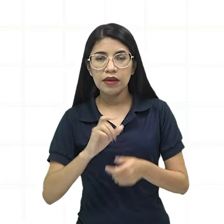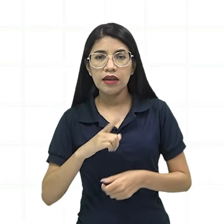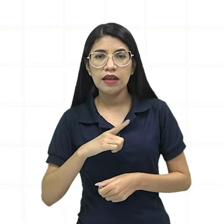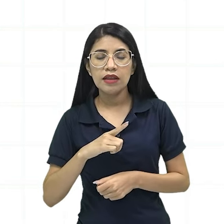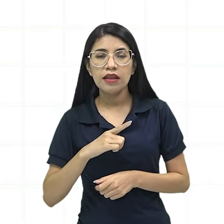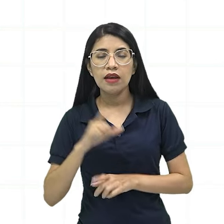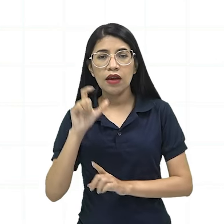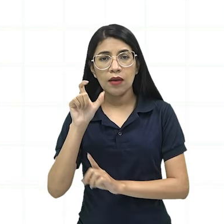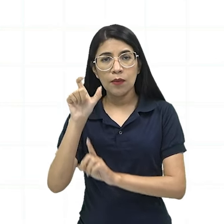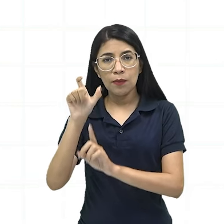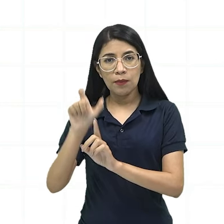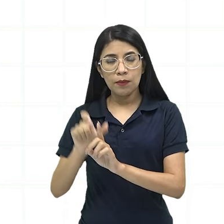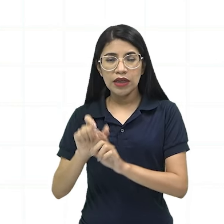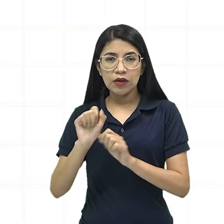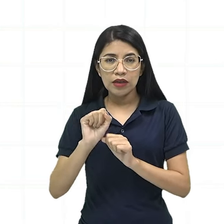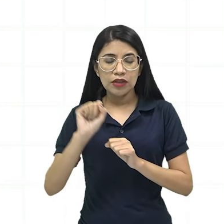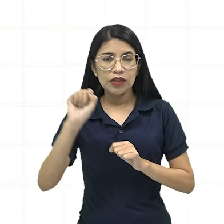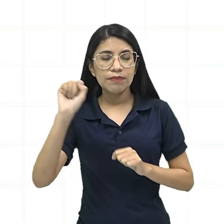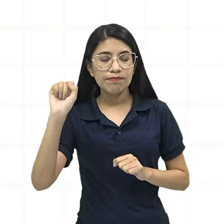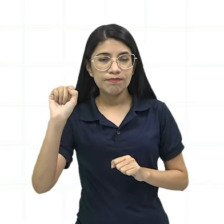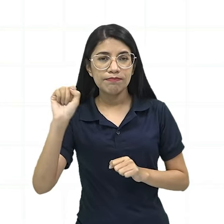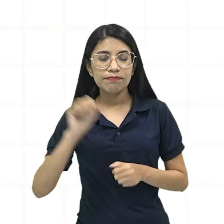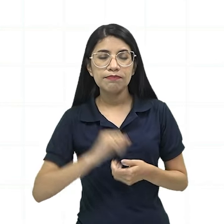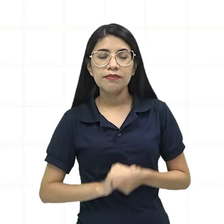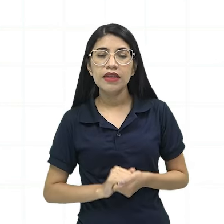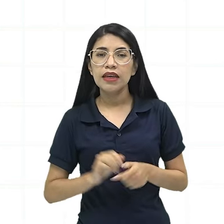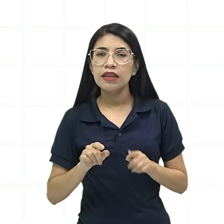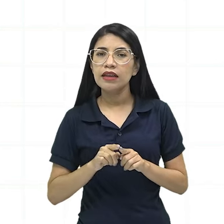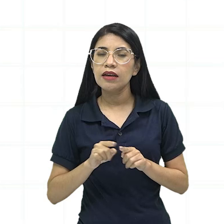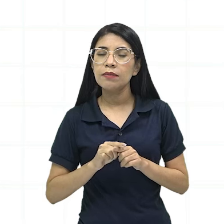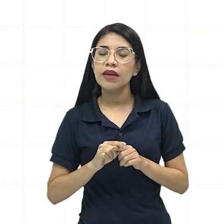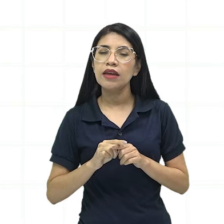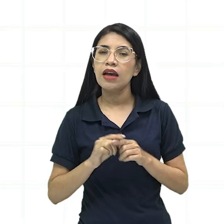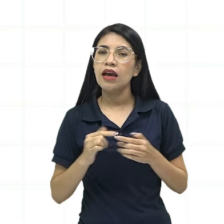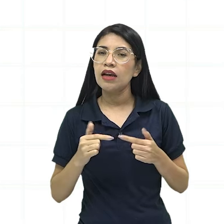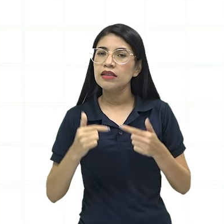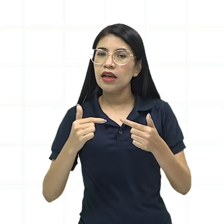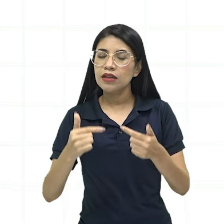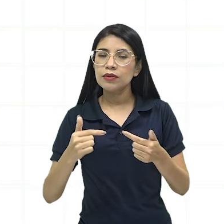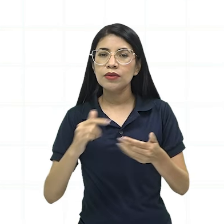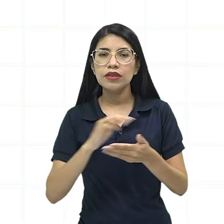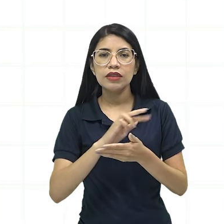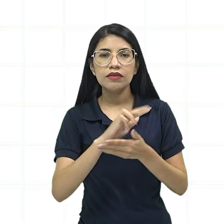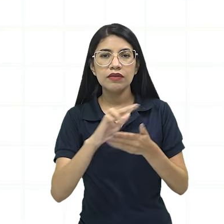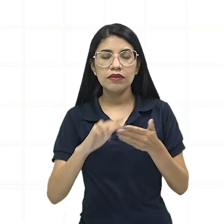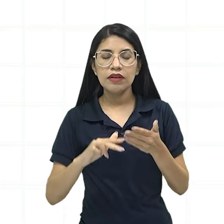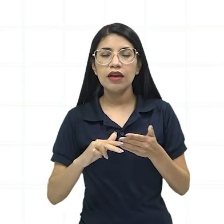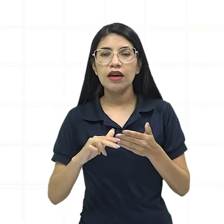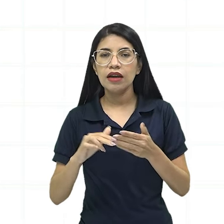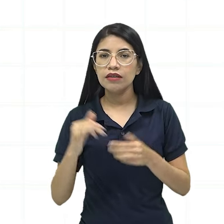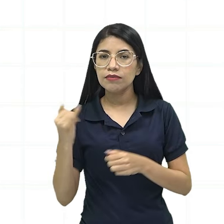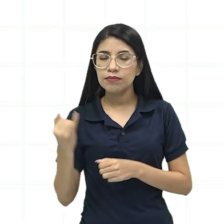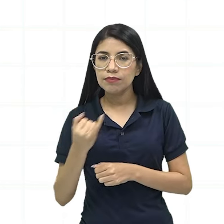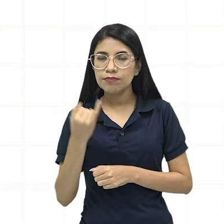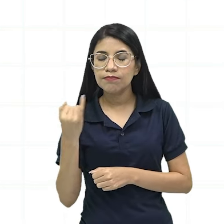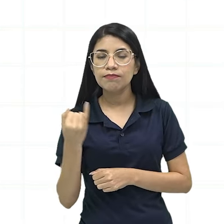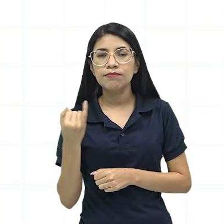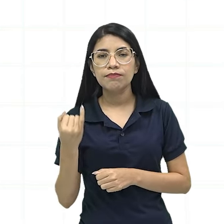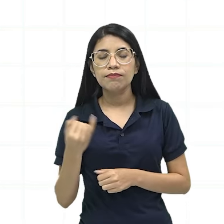a figura de um herói e as suas façanhas grandiosas, né? Ele